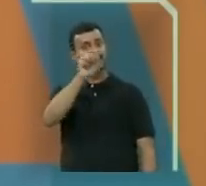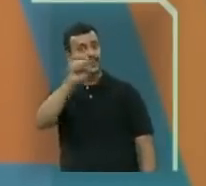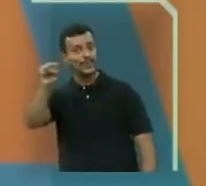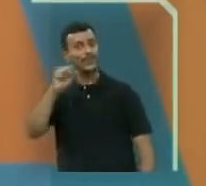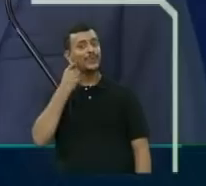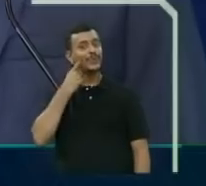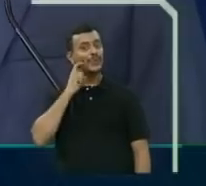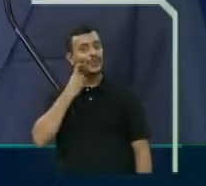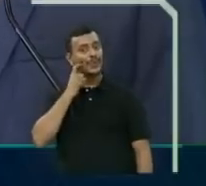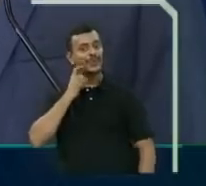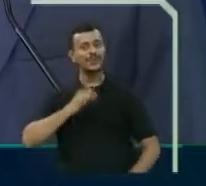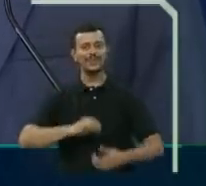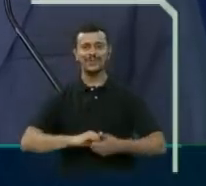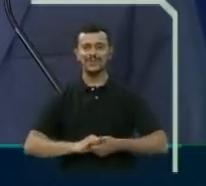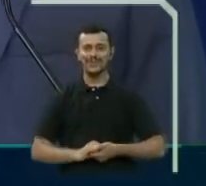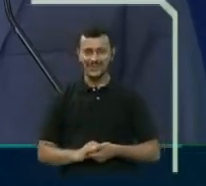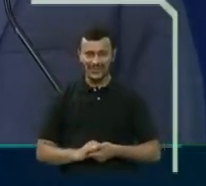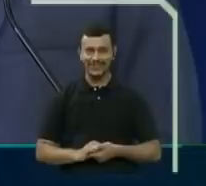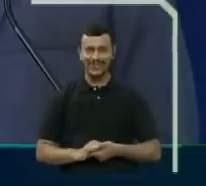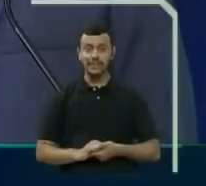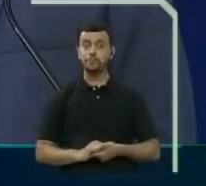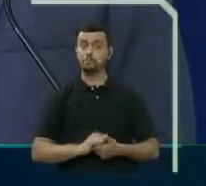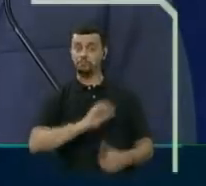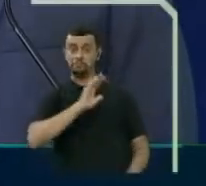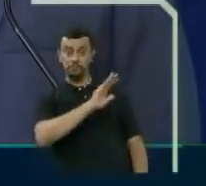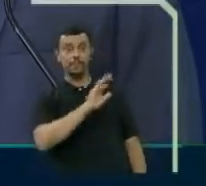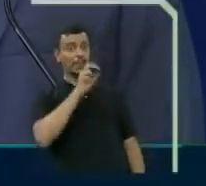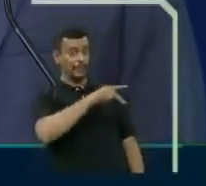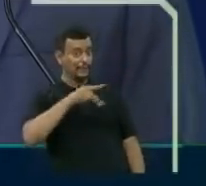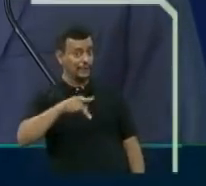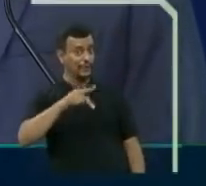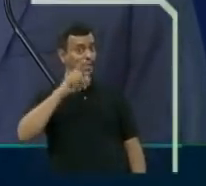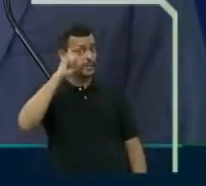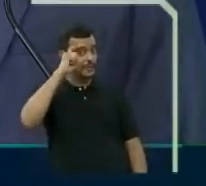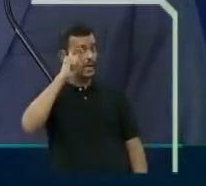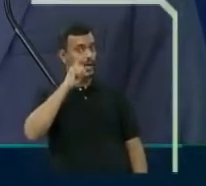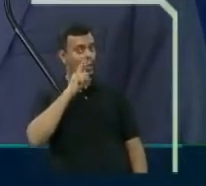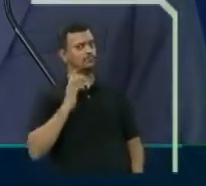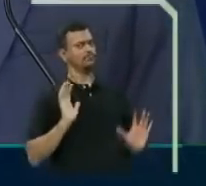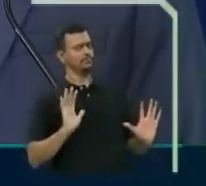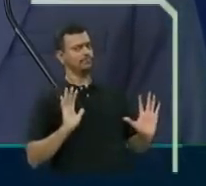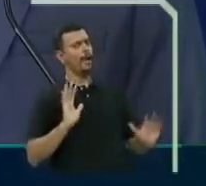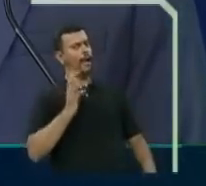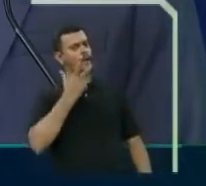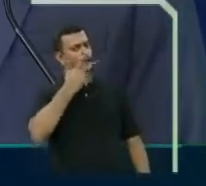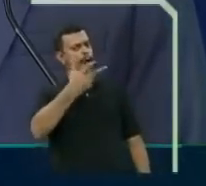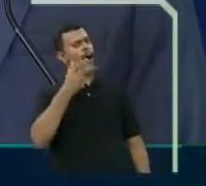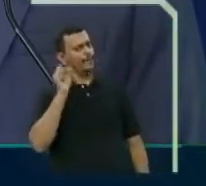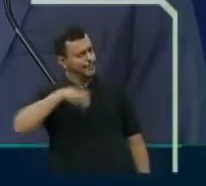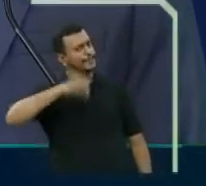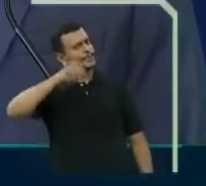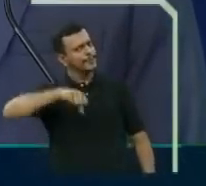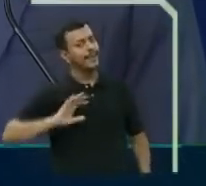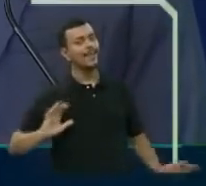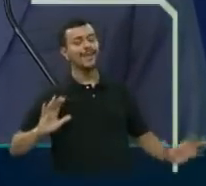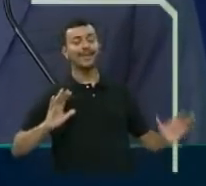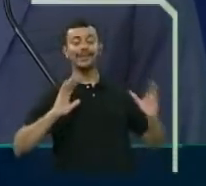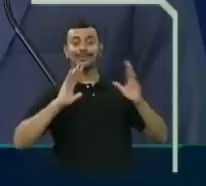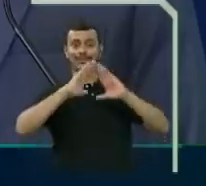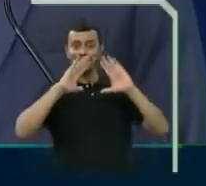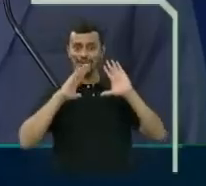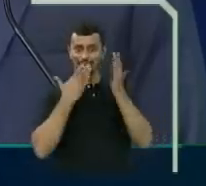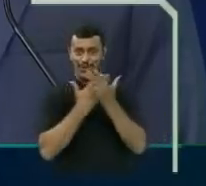por favor. Não, professora Lizete, nós vamos dizer sim à escola,